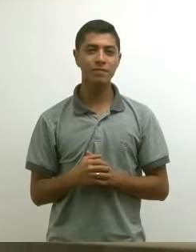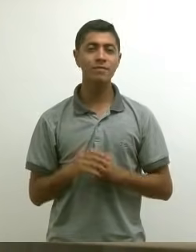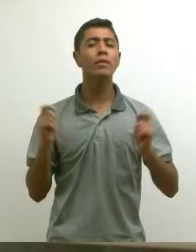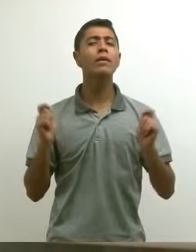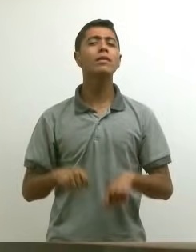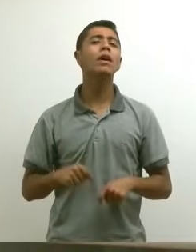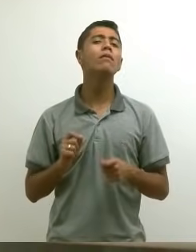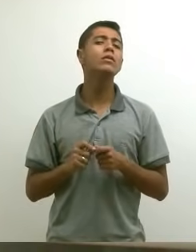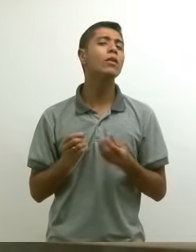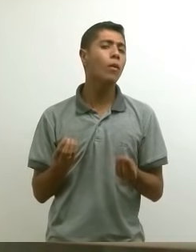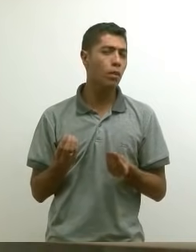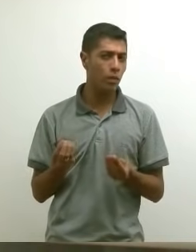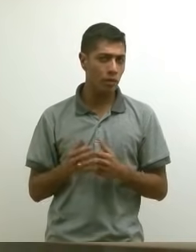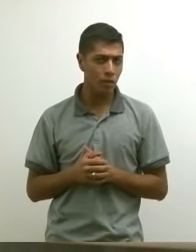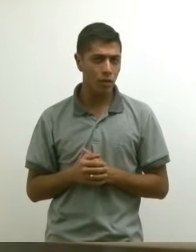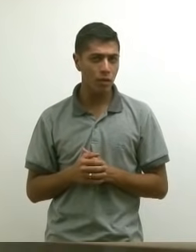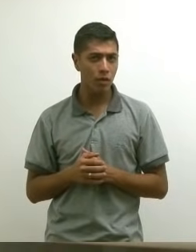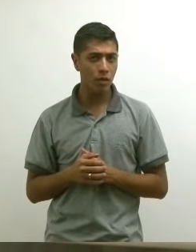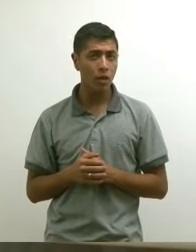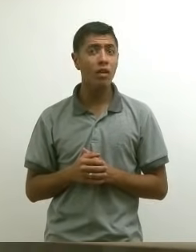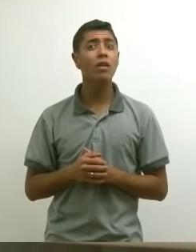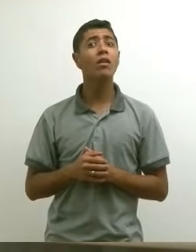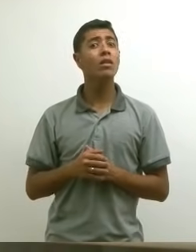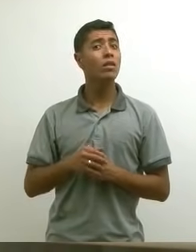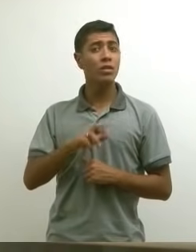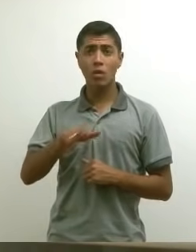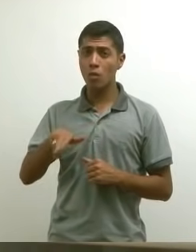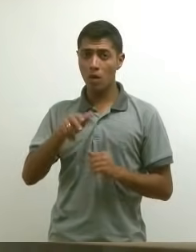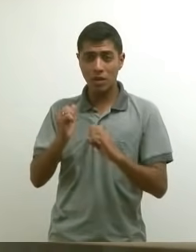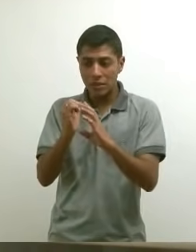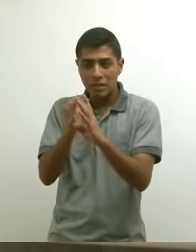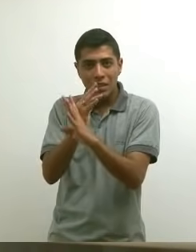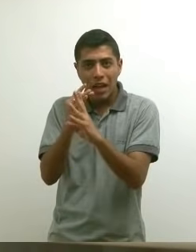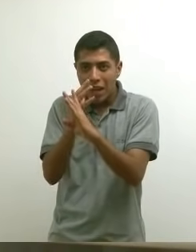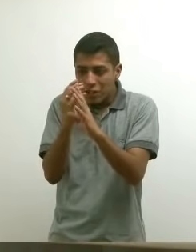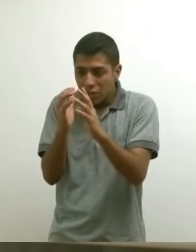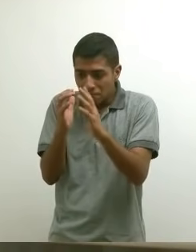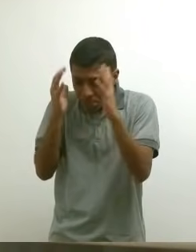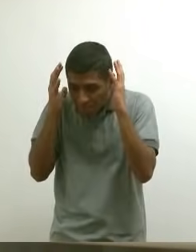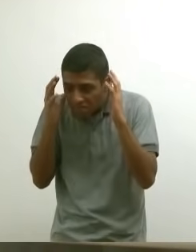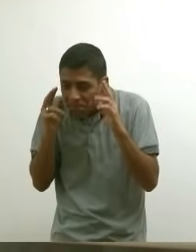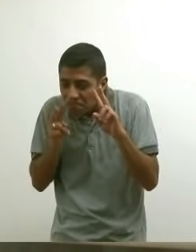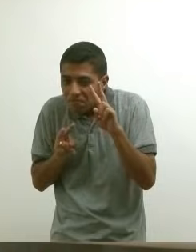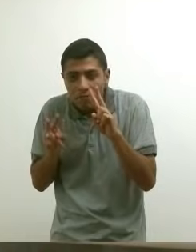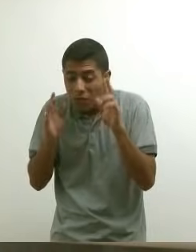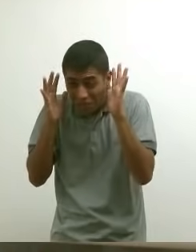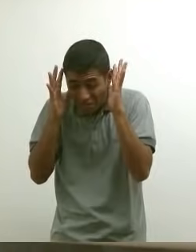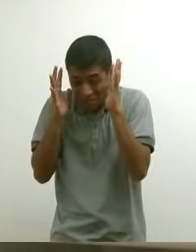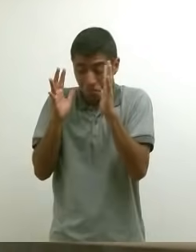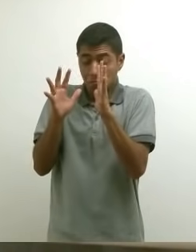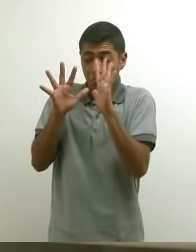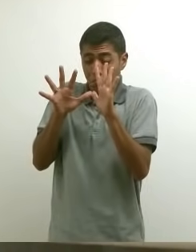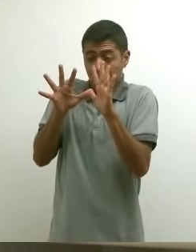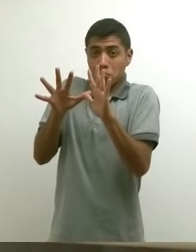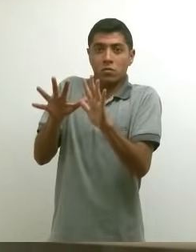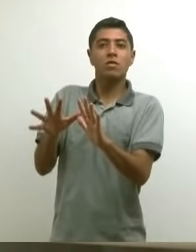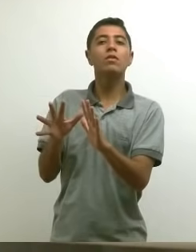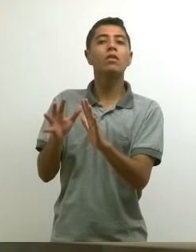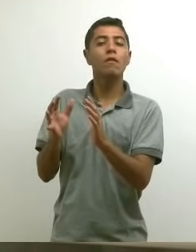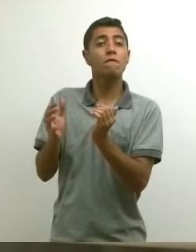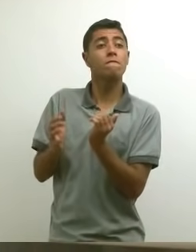olha de fora o show de vida a gente não tá mais dentro de fora podem ver que a gente tem que mudar tem como reverter